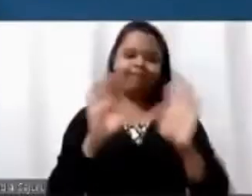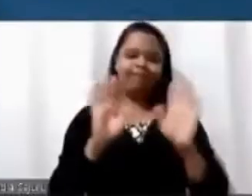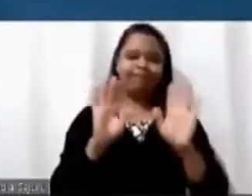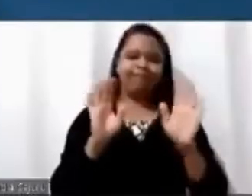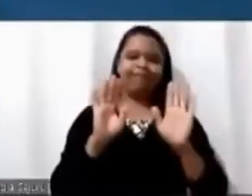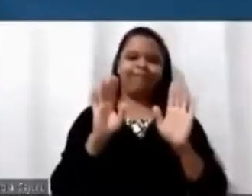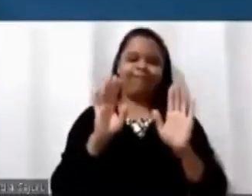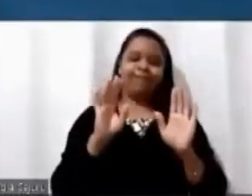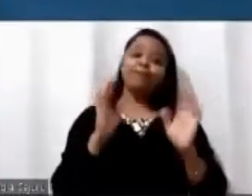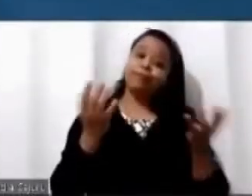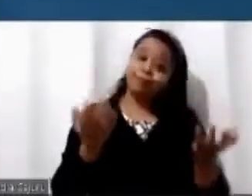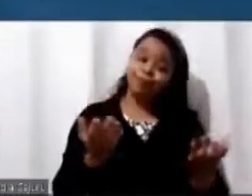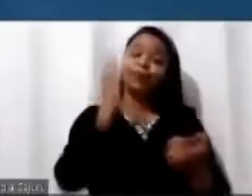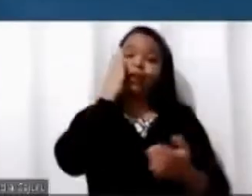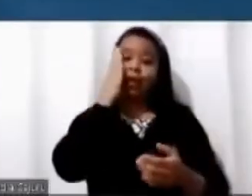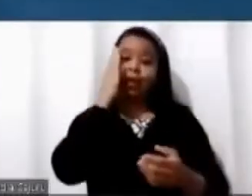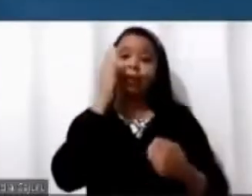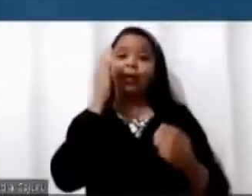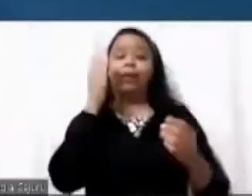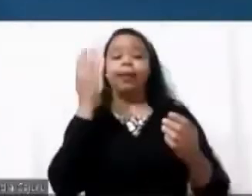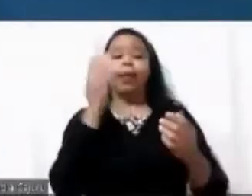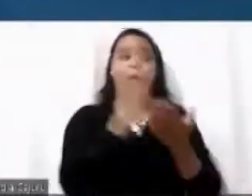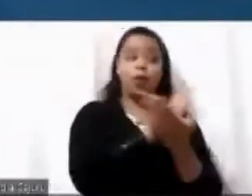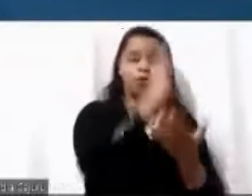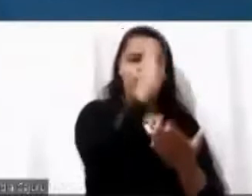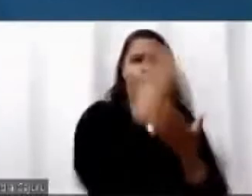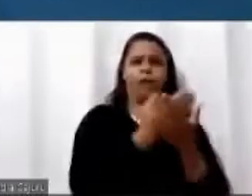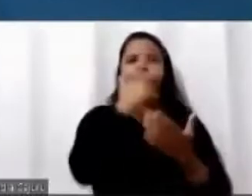acabam, infelizmente, gerando um conflito que não deveria existir.